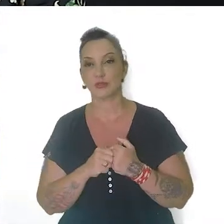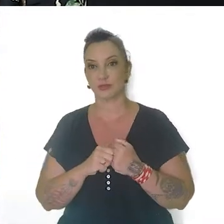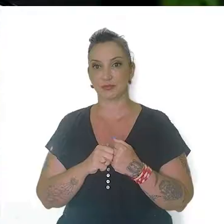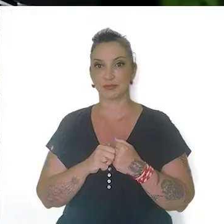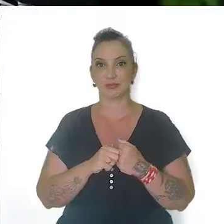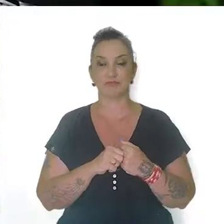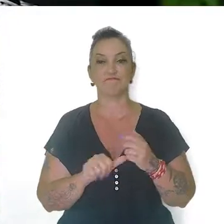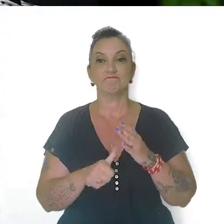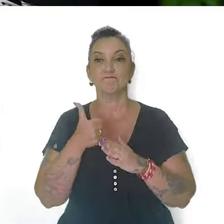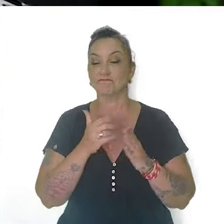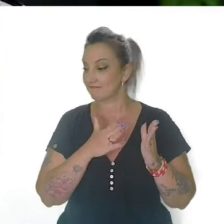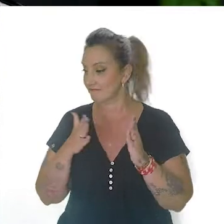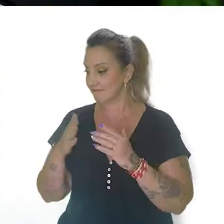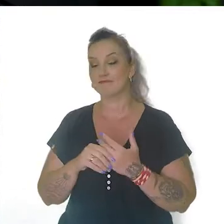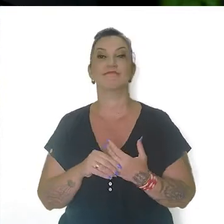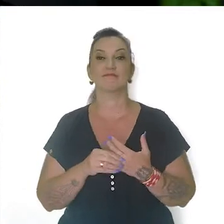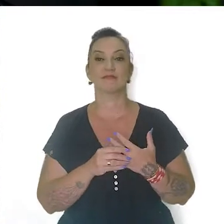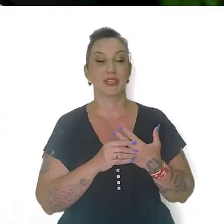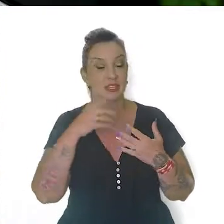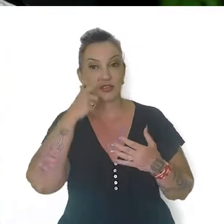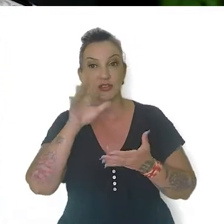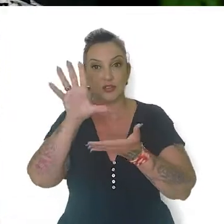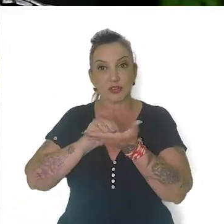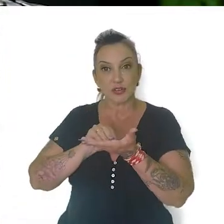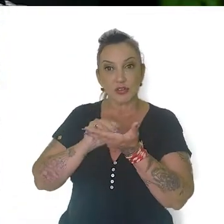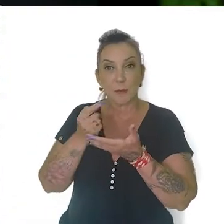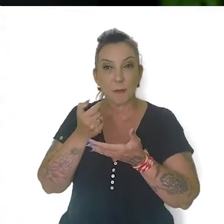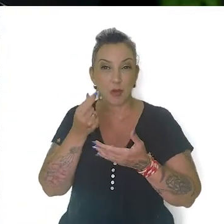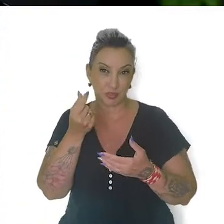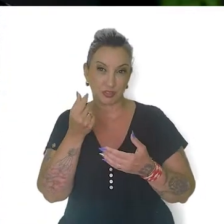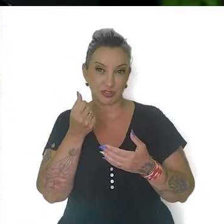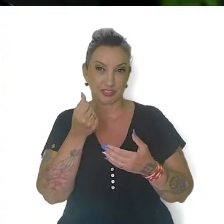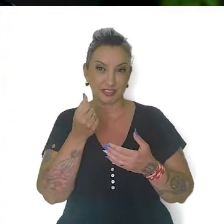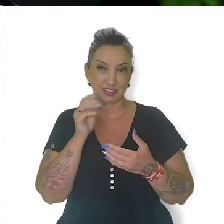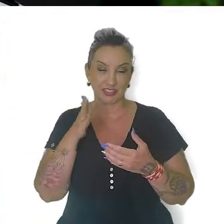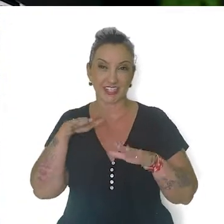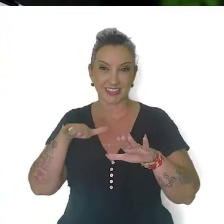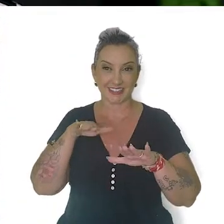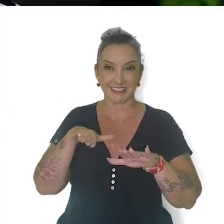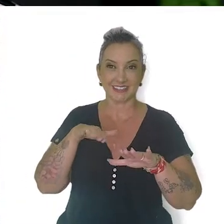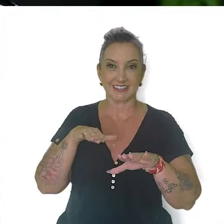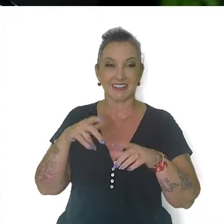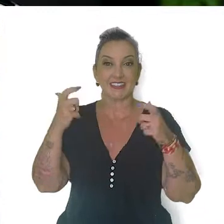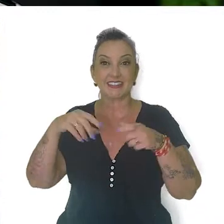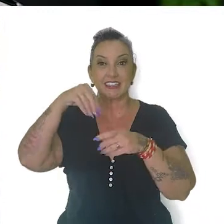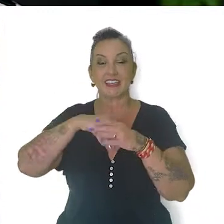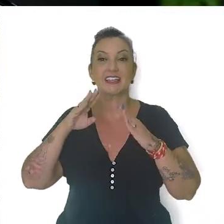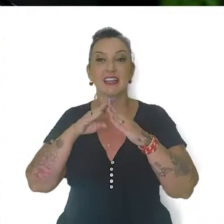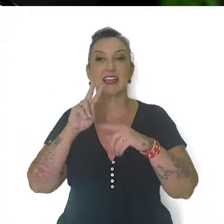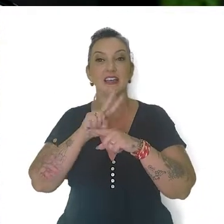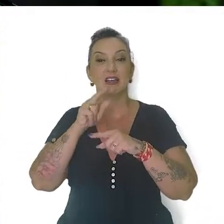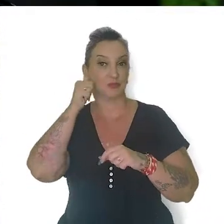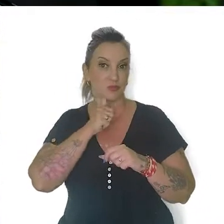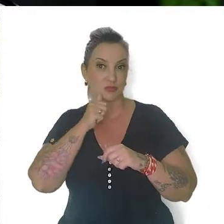feminino, né? A primeira edição ela era, eu consegui captar pouca grana e eu já tinha discotecado, feito uma discotecagem dentro da